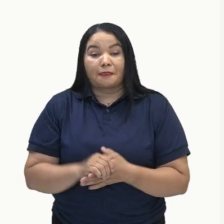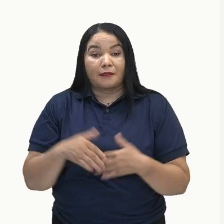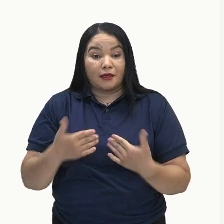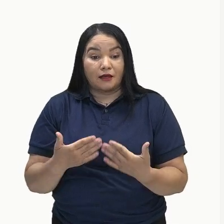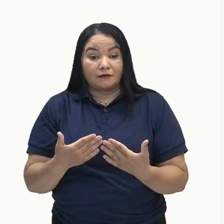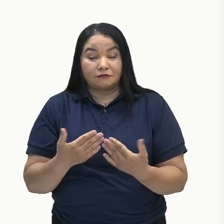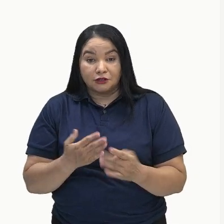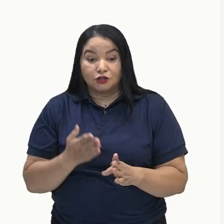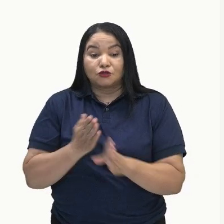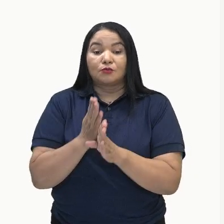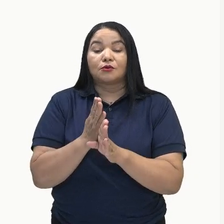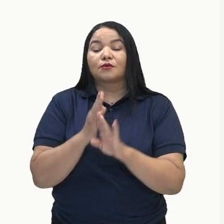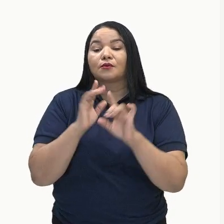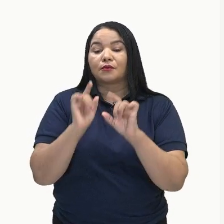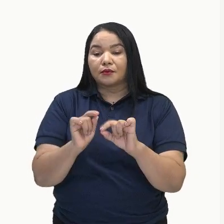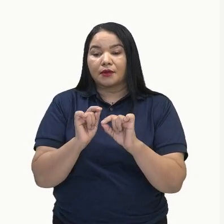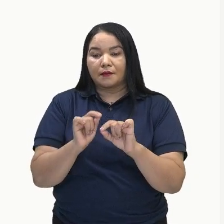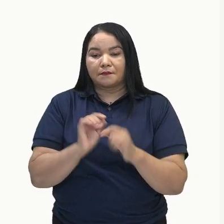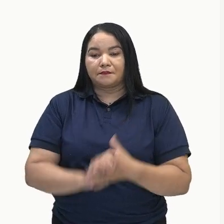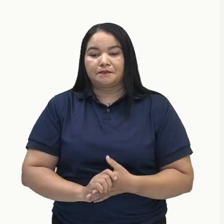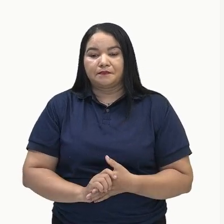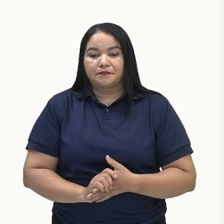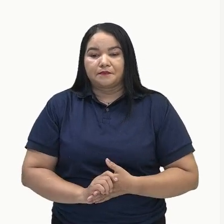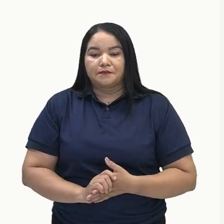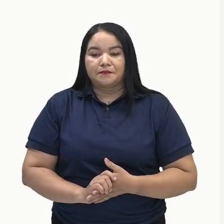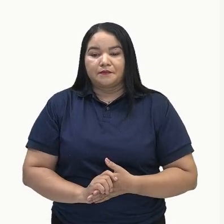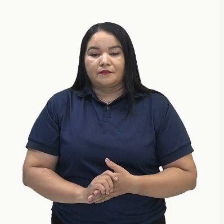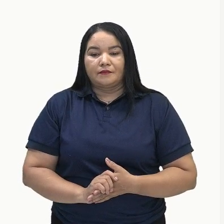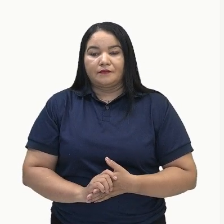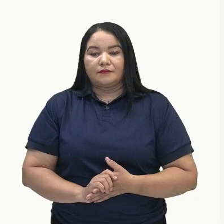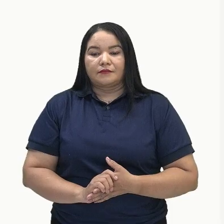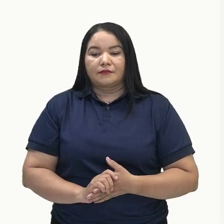acabou de descobrir? A gente acabou de